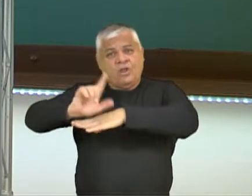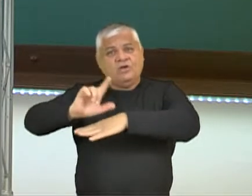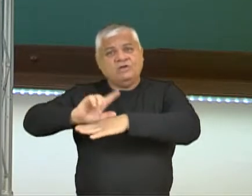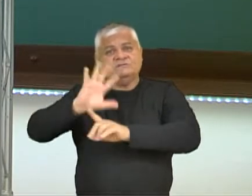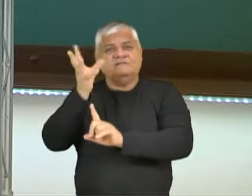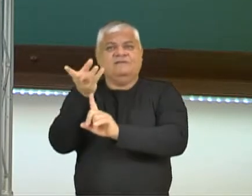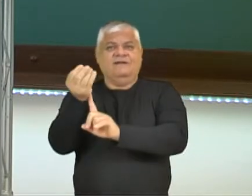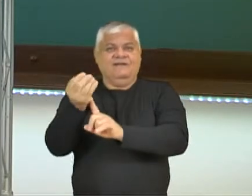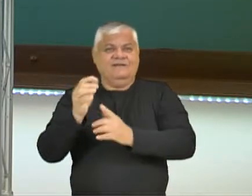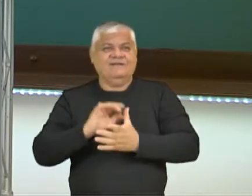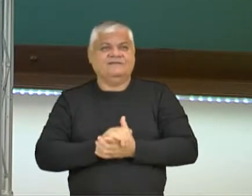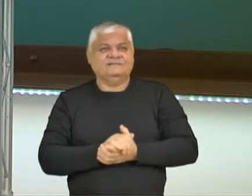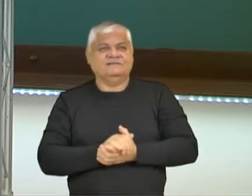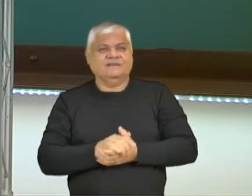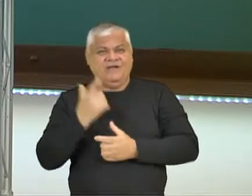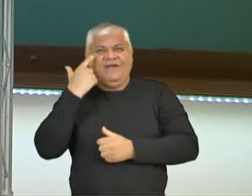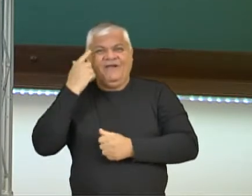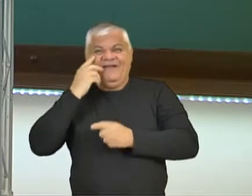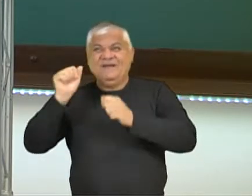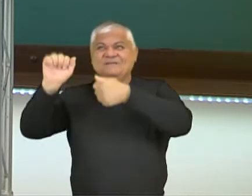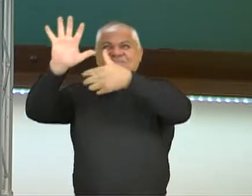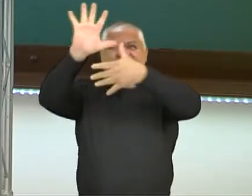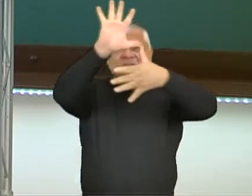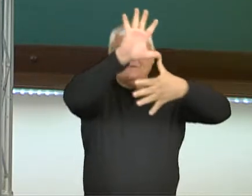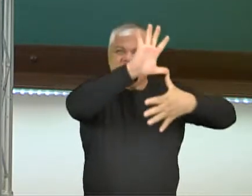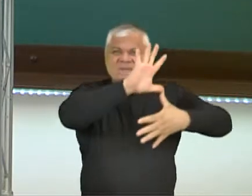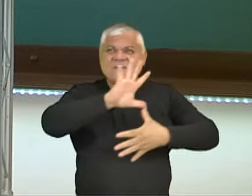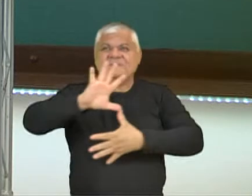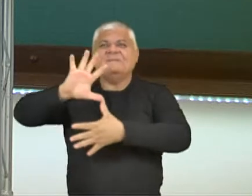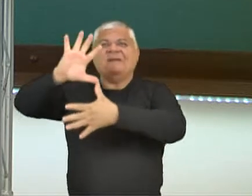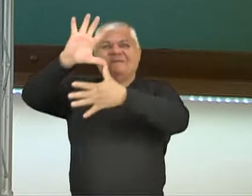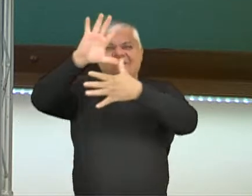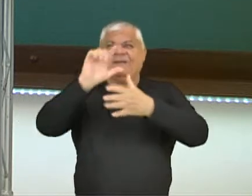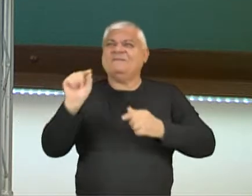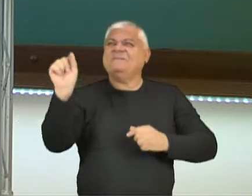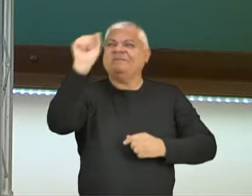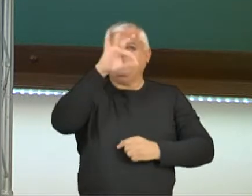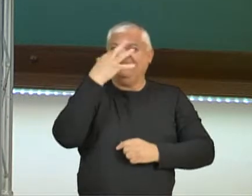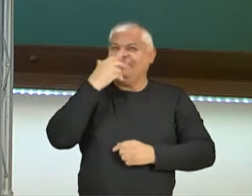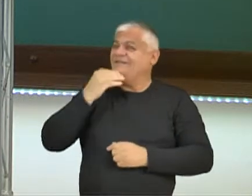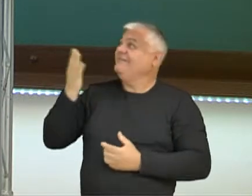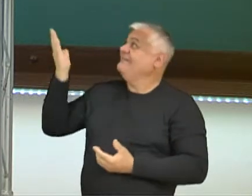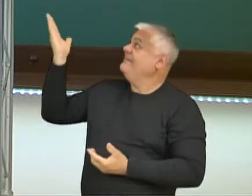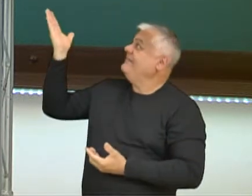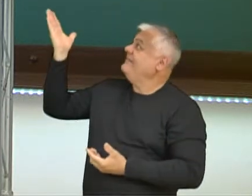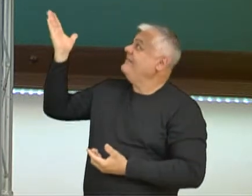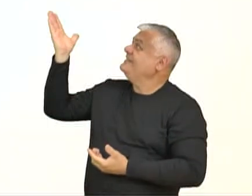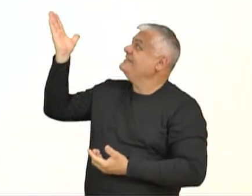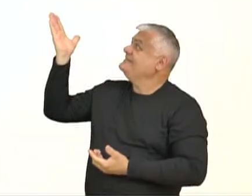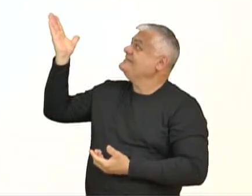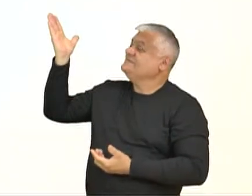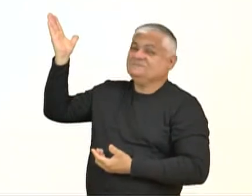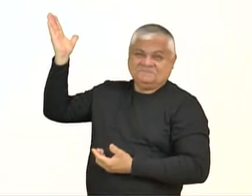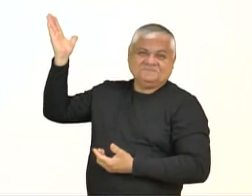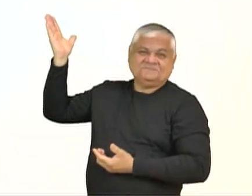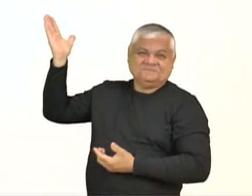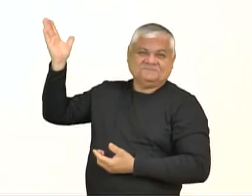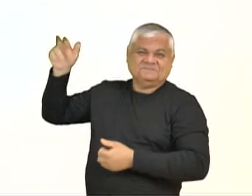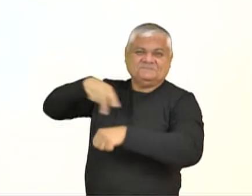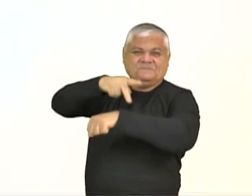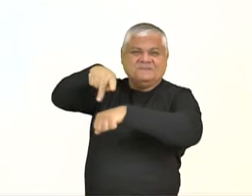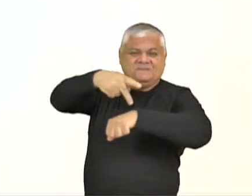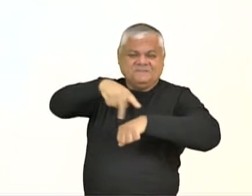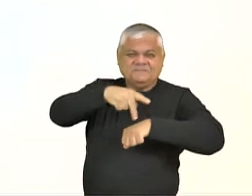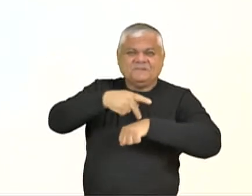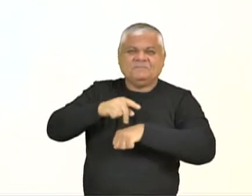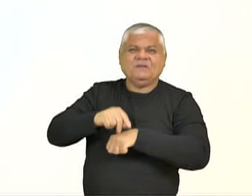Legal, né? Então, olha lá o que eles fizeram. Um mapa mundi, bem lindo e maravilhoso, com os países e na imagem